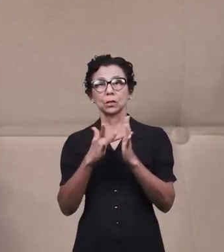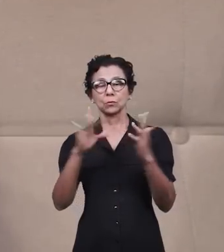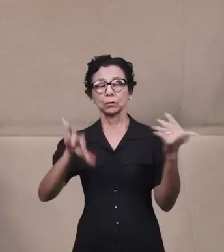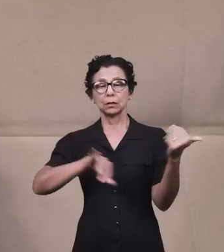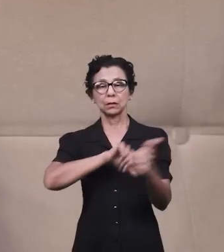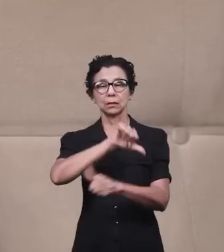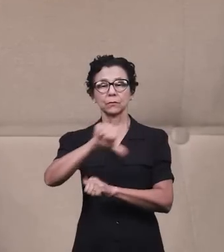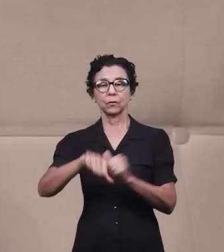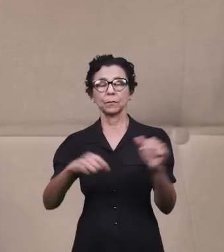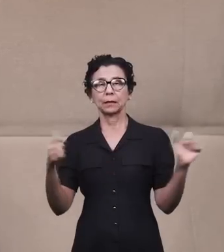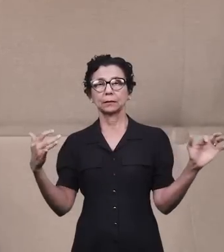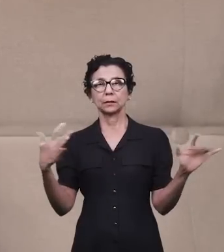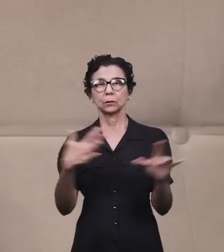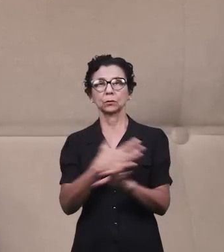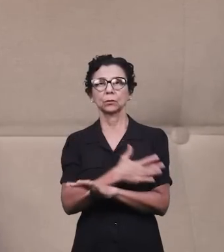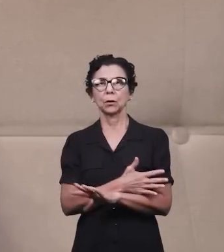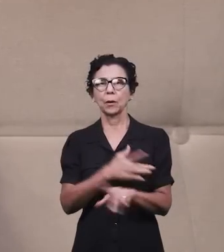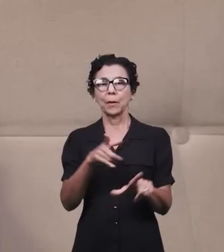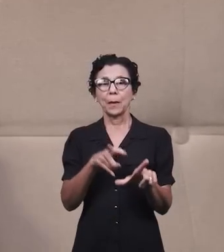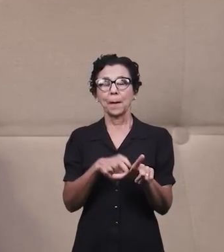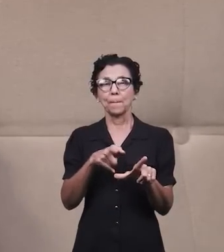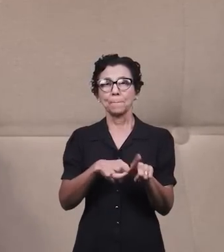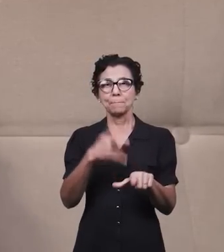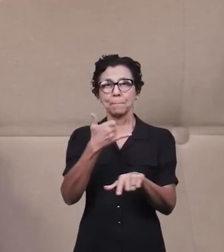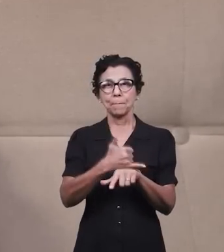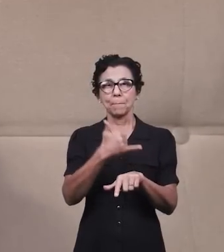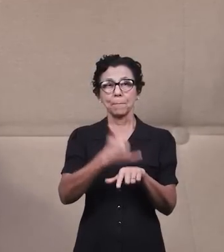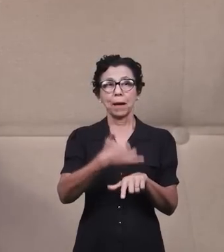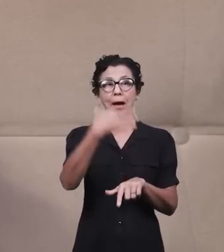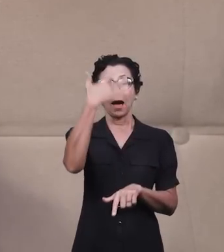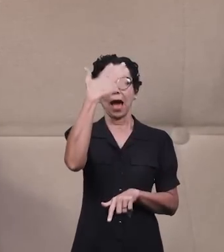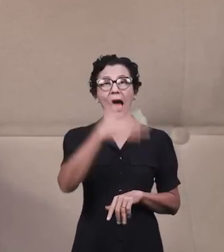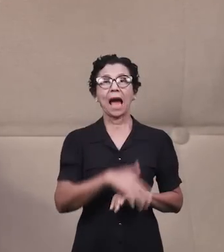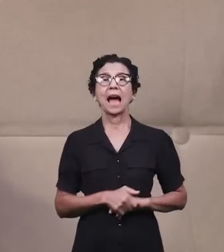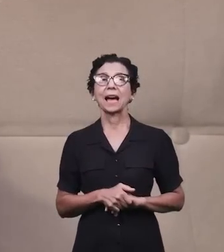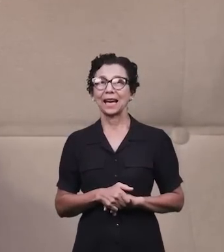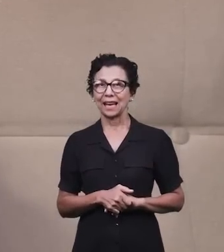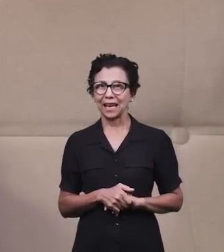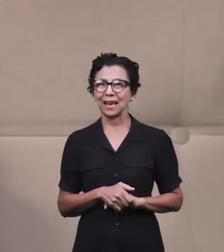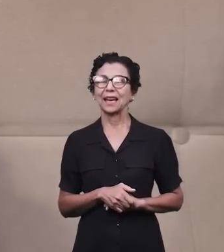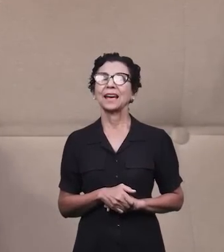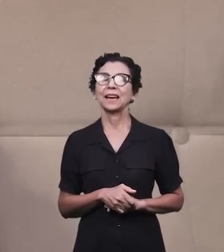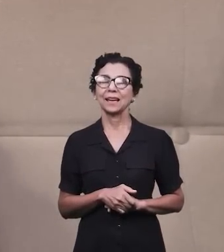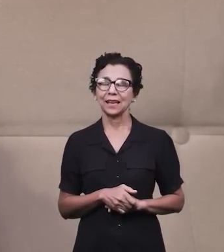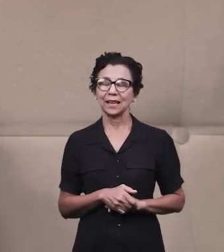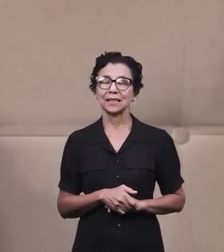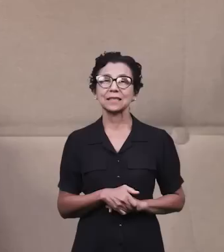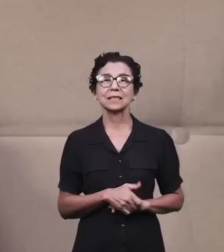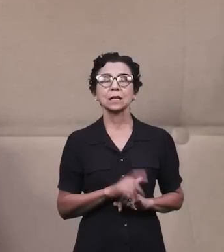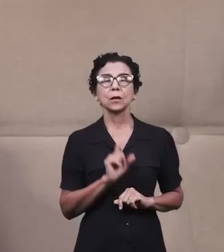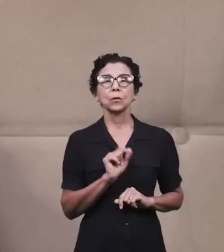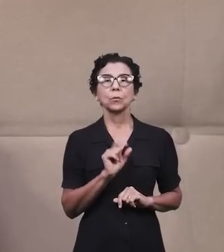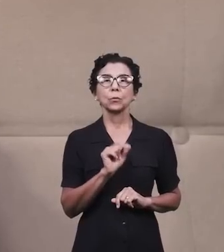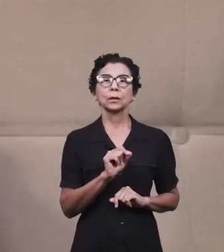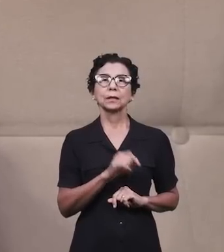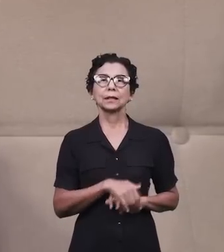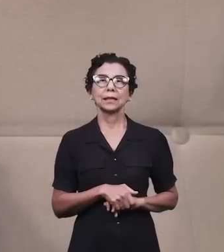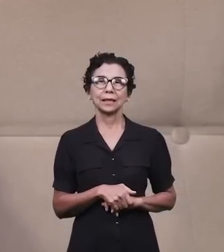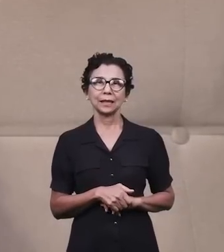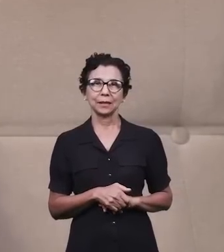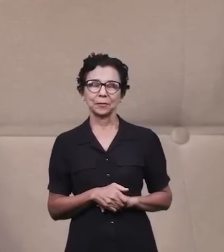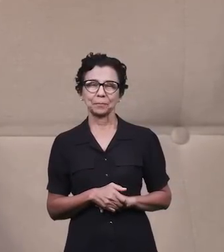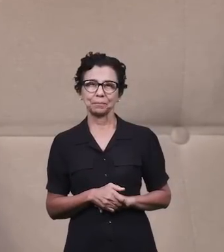pés como latão reluzente são pés que se apressam para o juízo. São os pés que pisaram